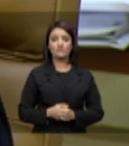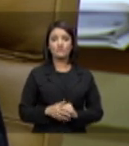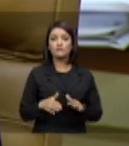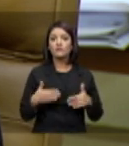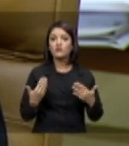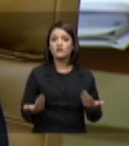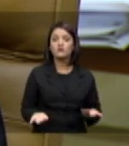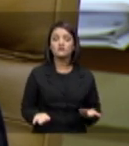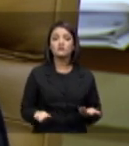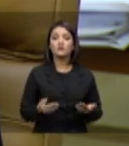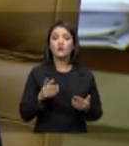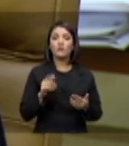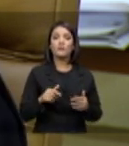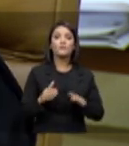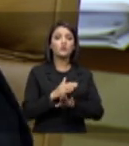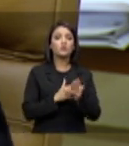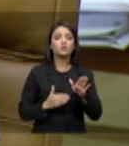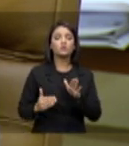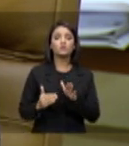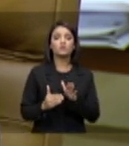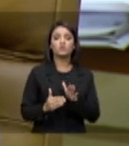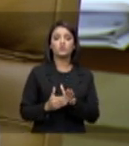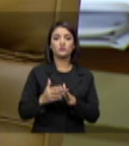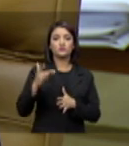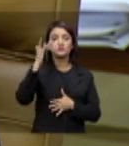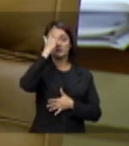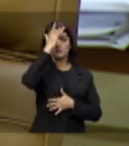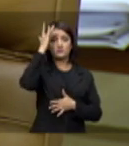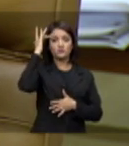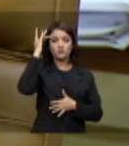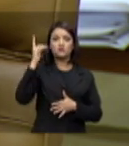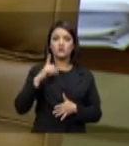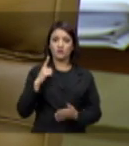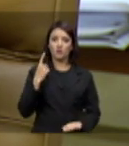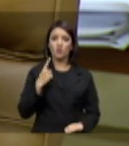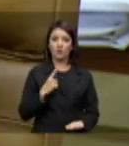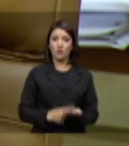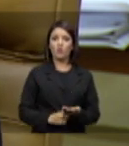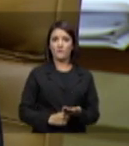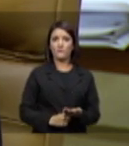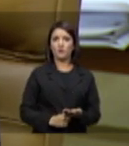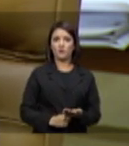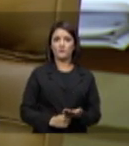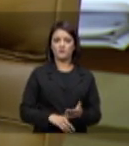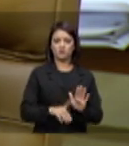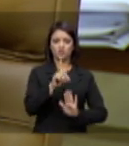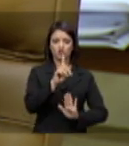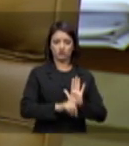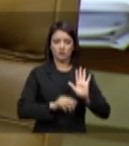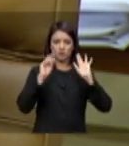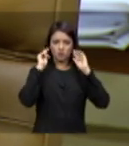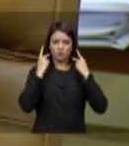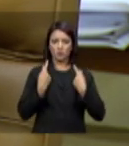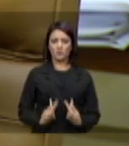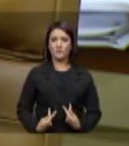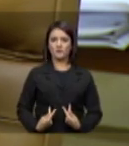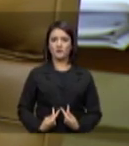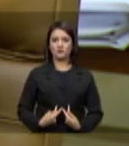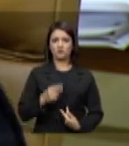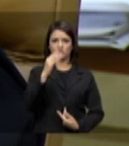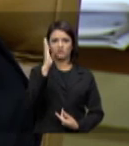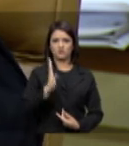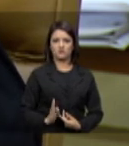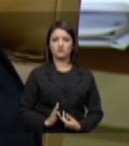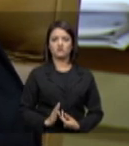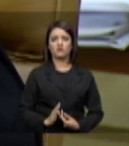em todos as pessoas que tenham compromissos humanos no brasil muito mais nós que temos compromissos constitucionais